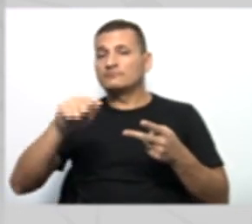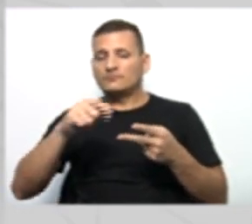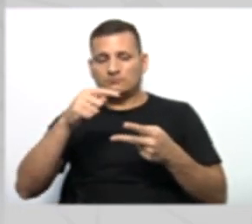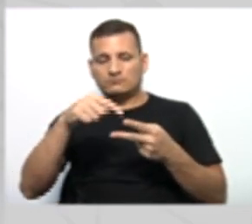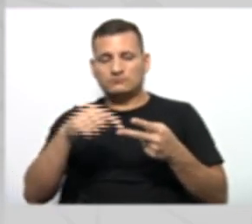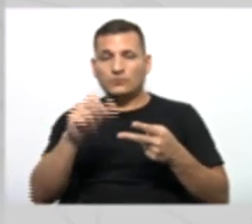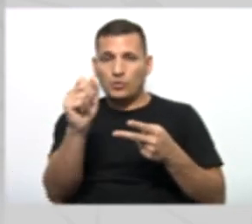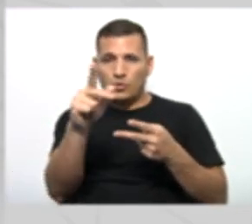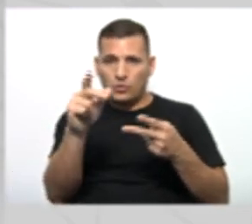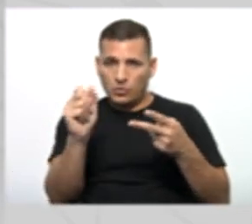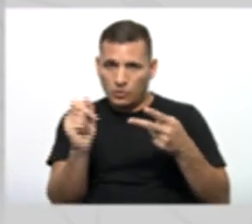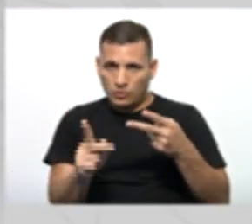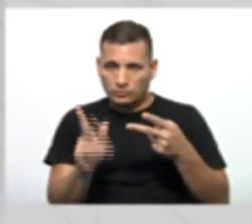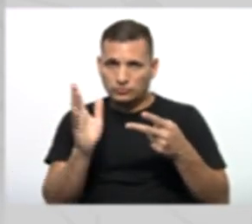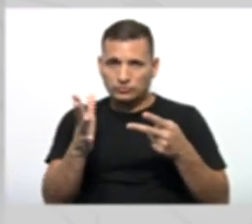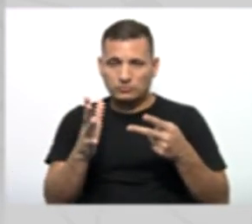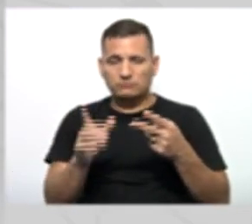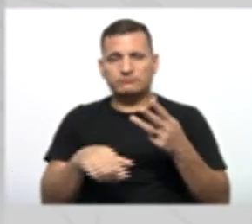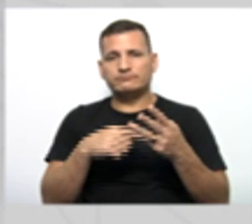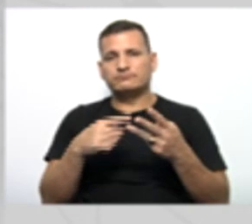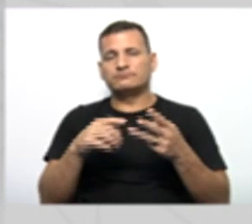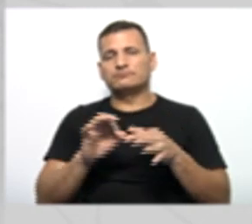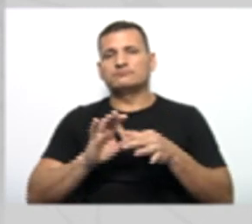condicionantes determinados na operação.